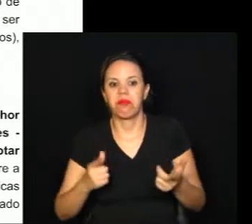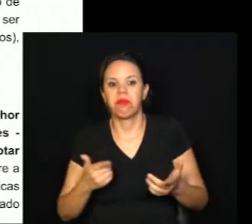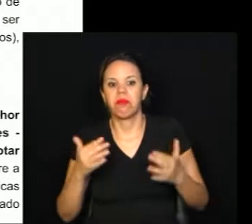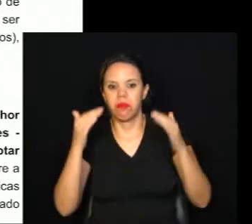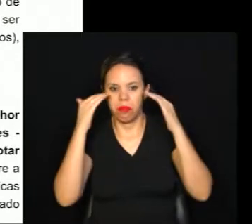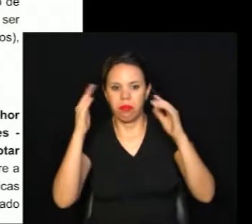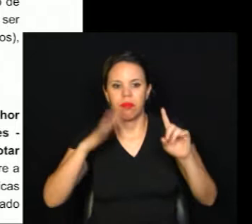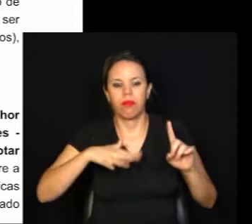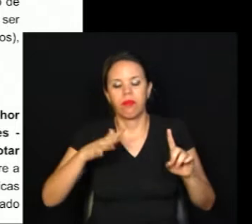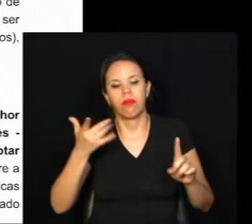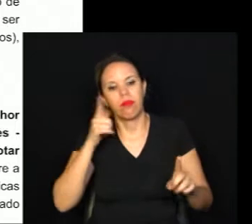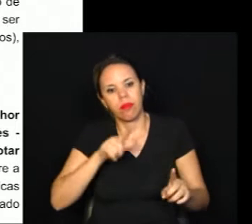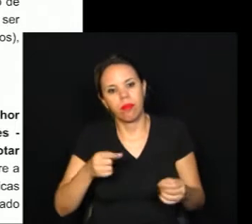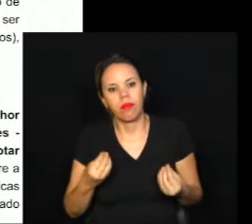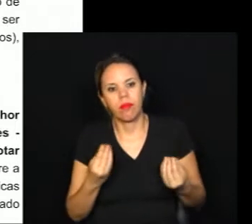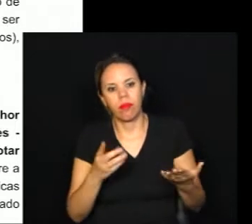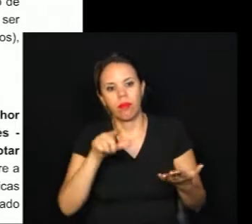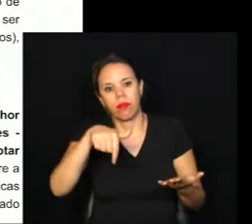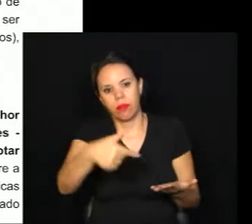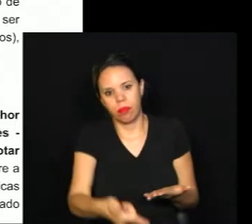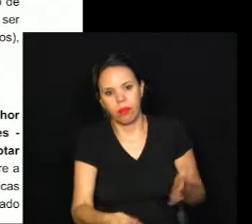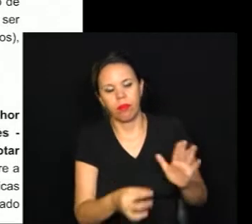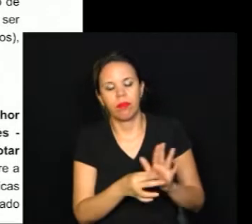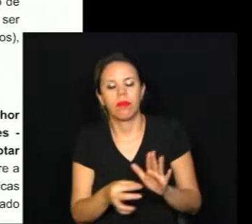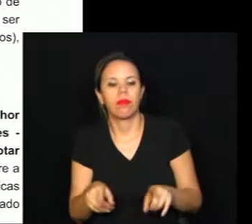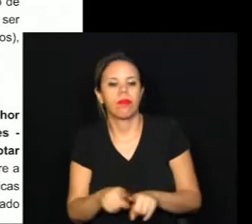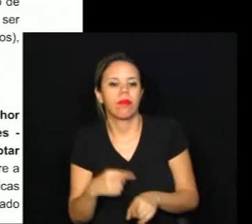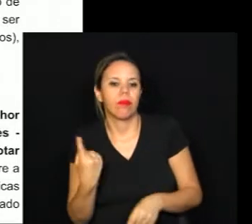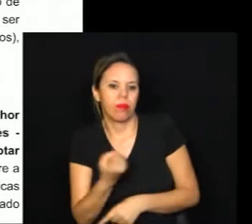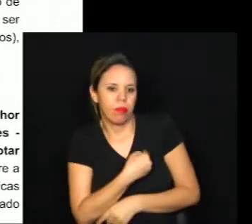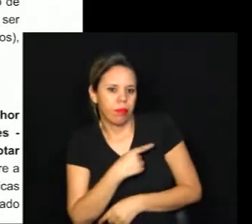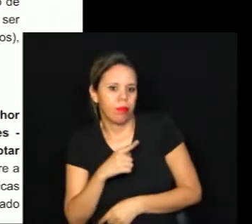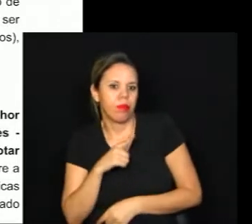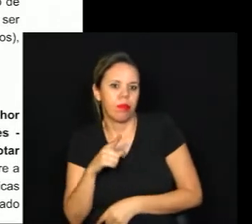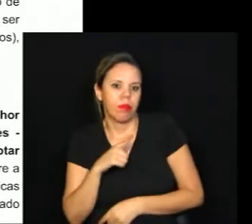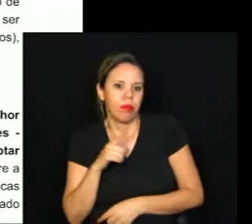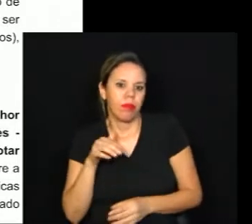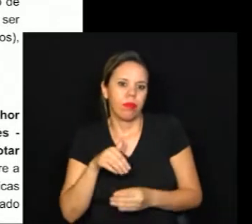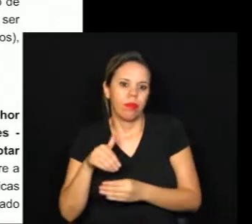seja concedida. E após o parecer, e que nós teremos aí a